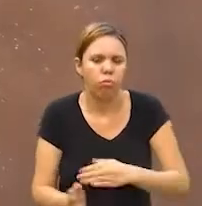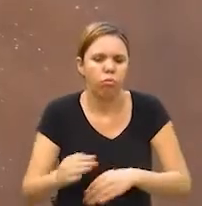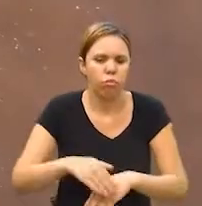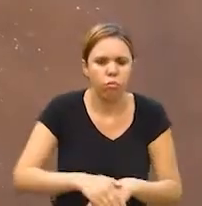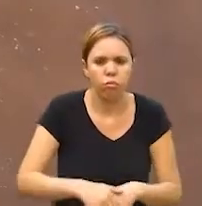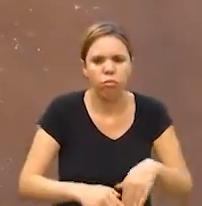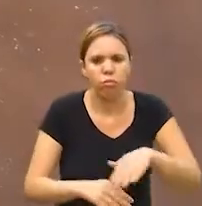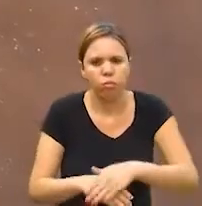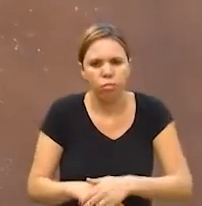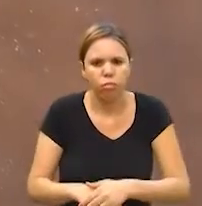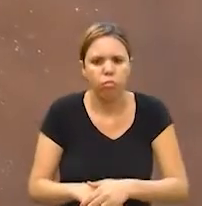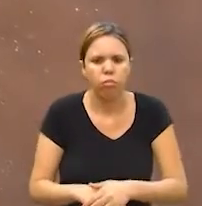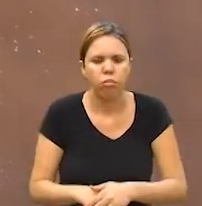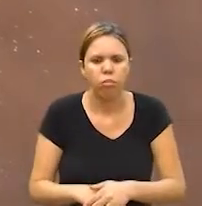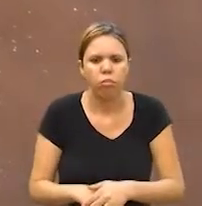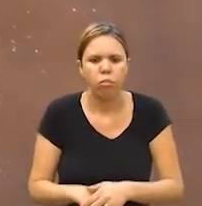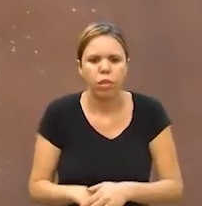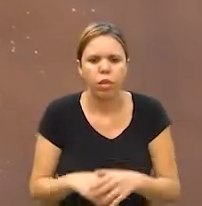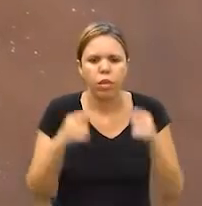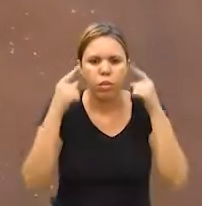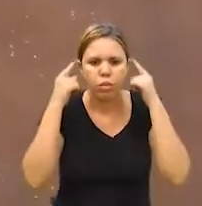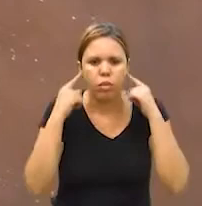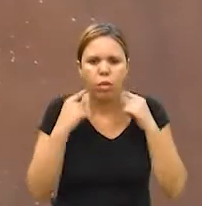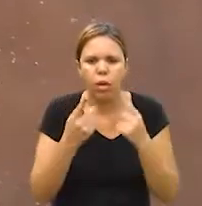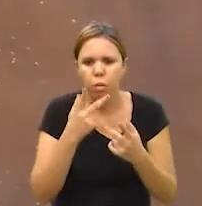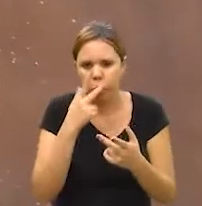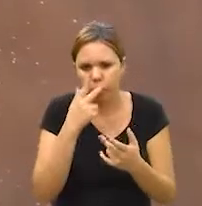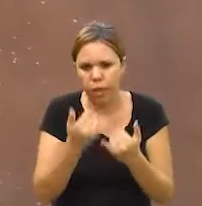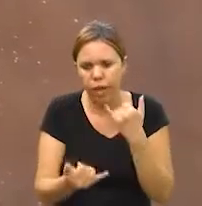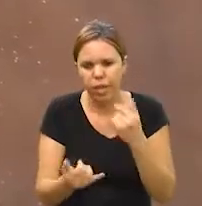Essas duas orelhinhas, eu vou fazer uma costura.